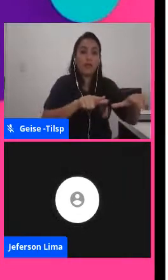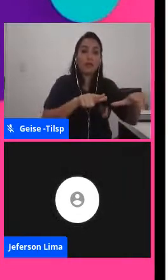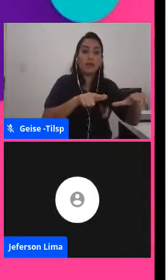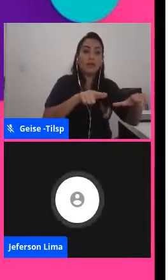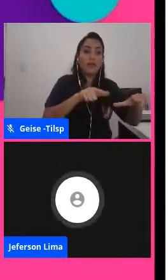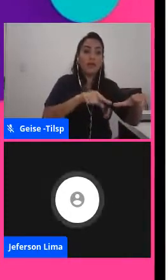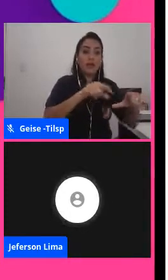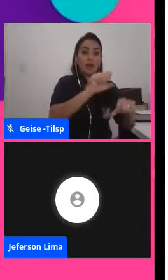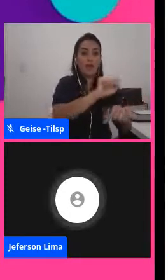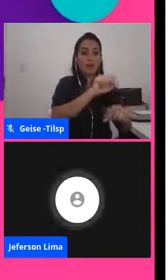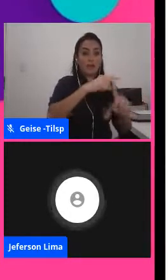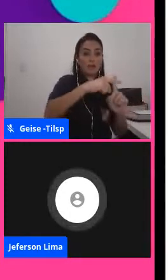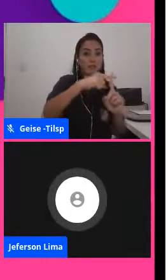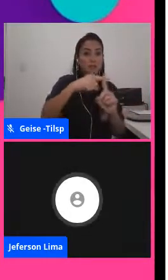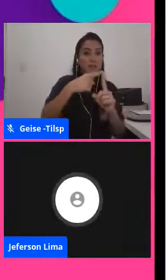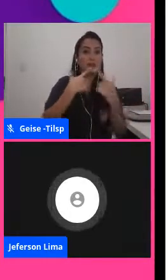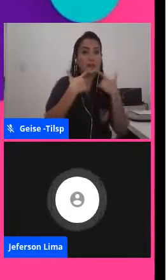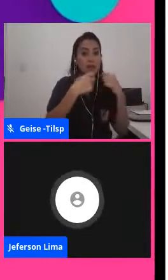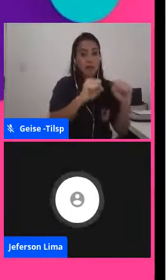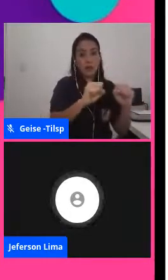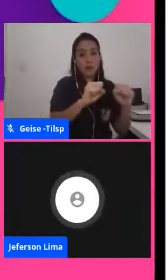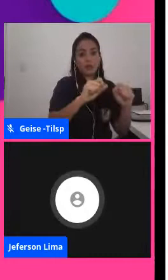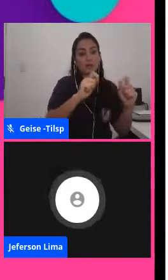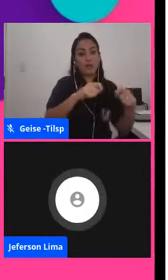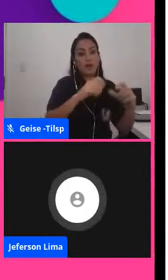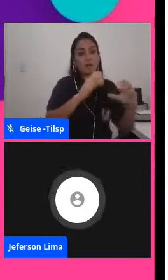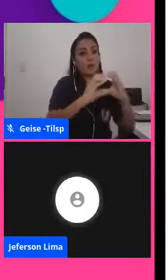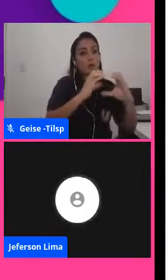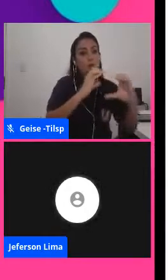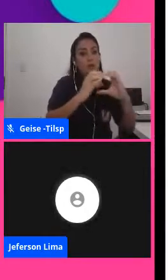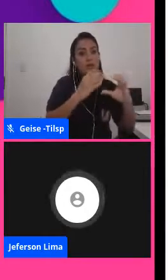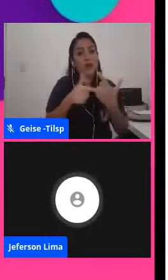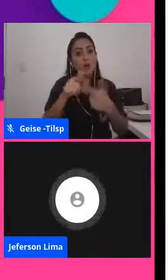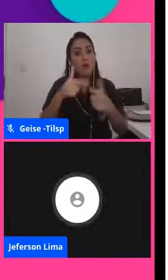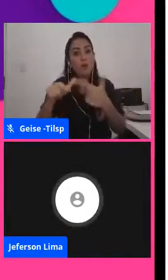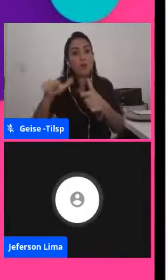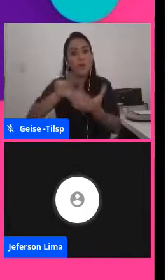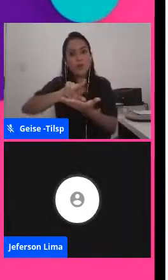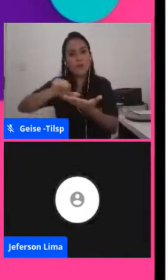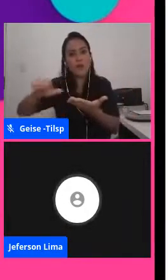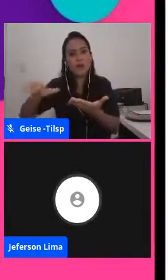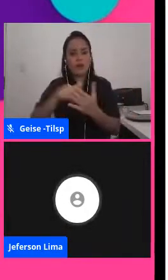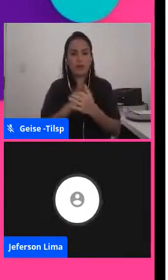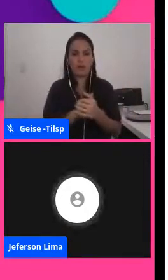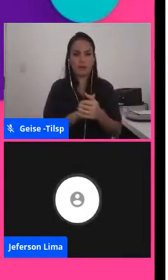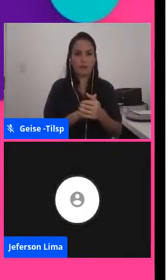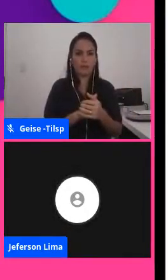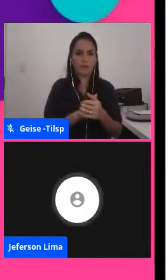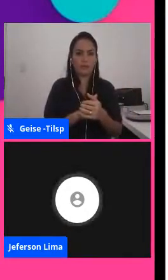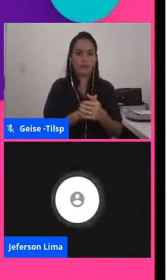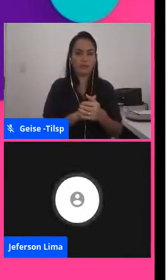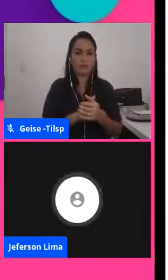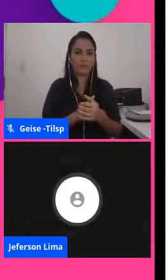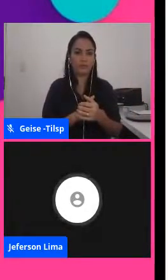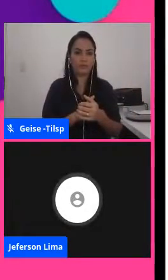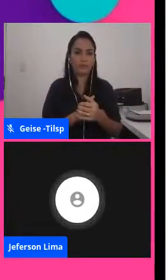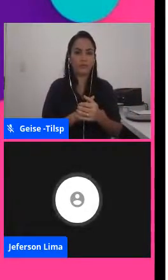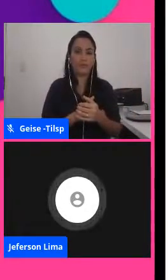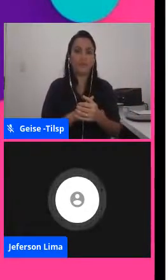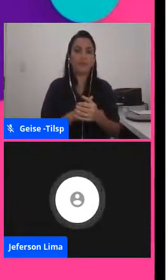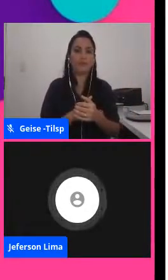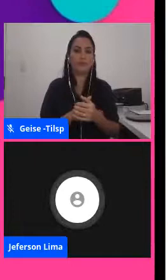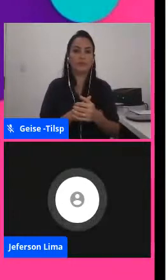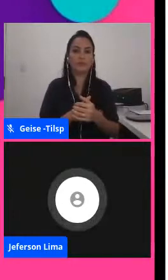C++. E quem desenvolve os compiladores para cada placa não necessariamente é o Arduino, e sim as placas. É tanto